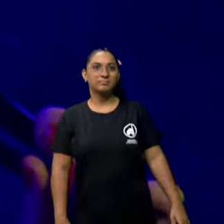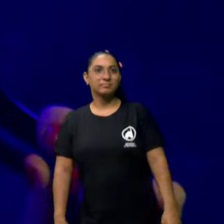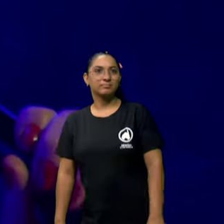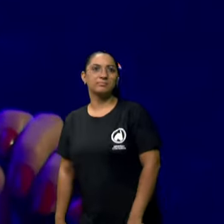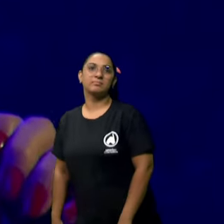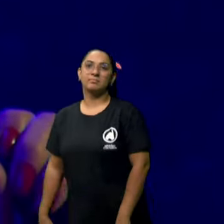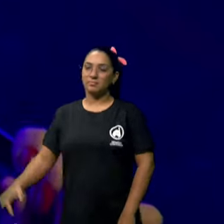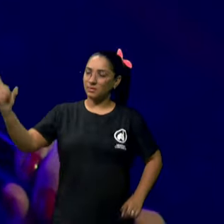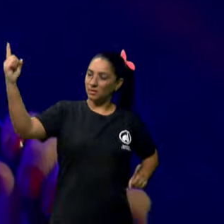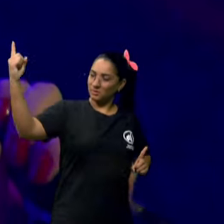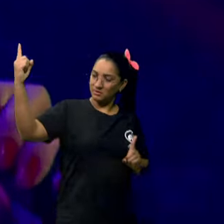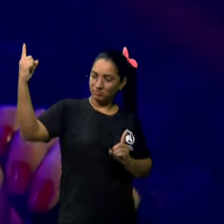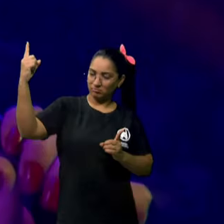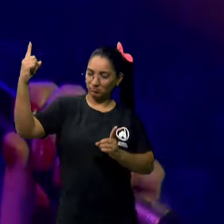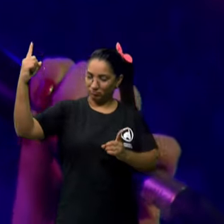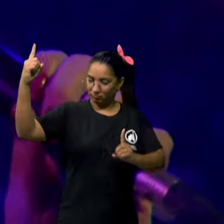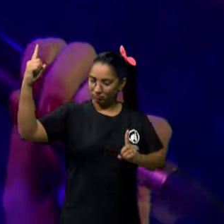tiva